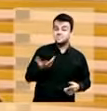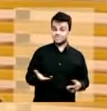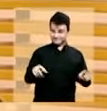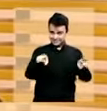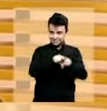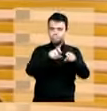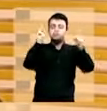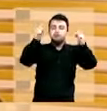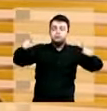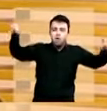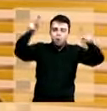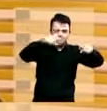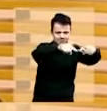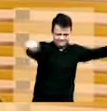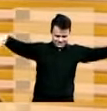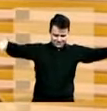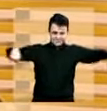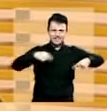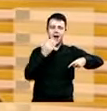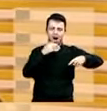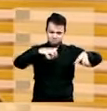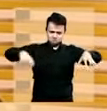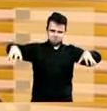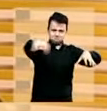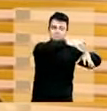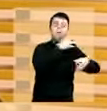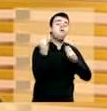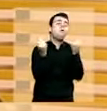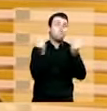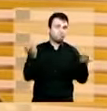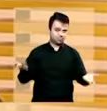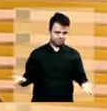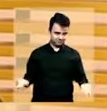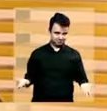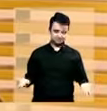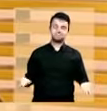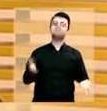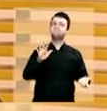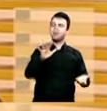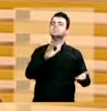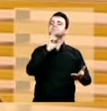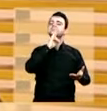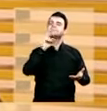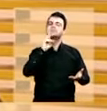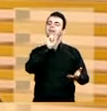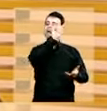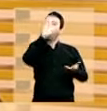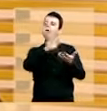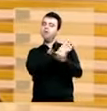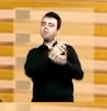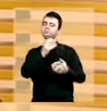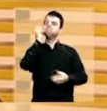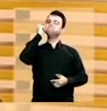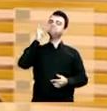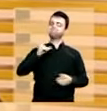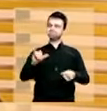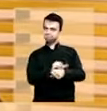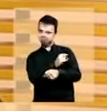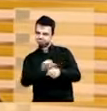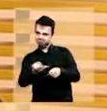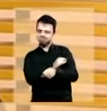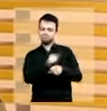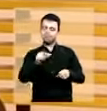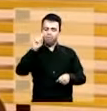restaurante. Imagina como é numa praça de alimentação de um centro de compras. Mas já tem estabelecimentos lidando melhor com essa